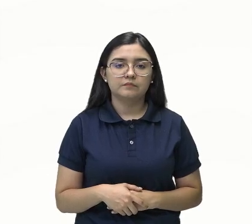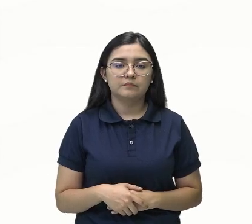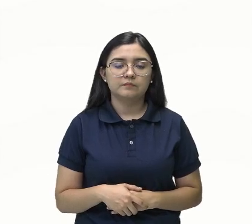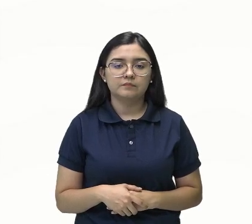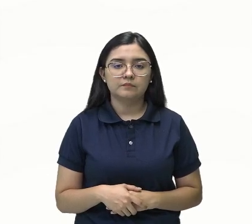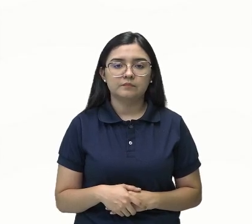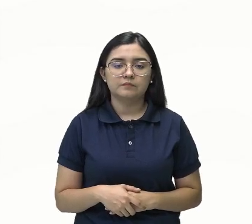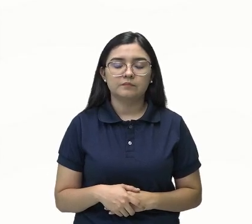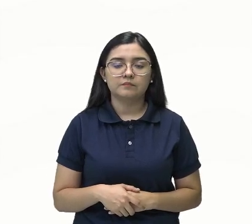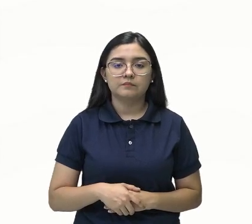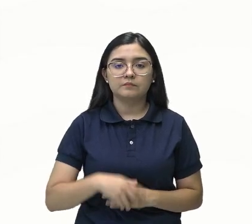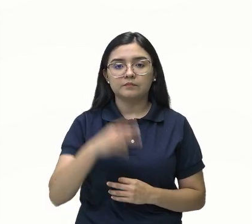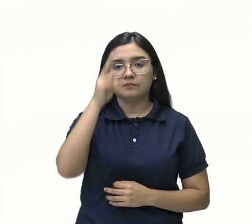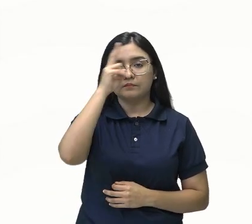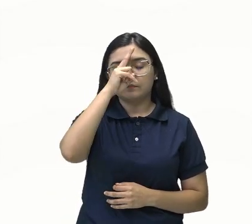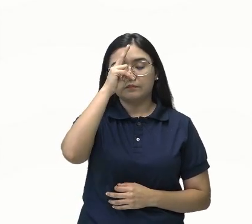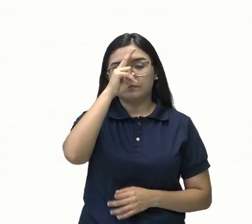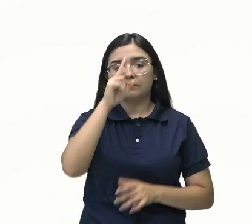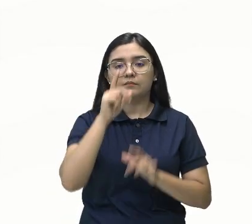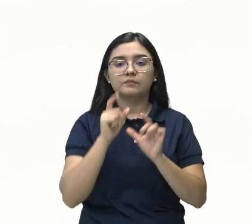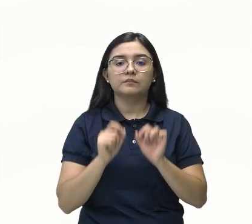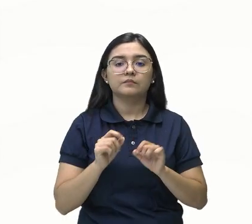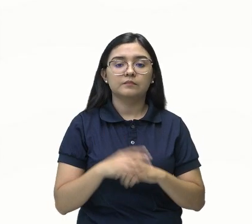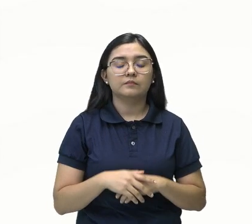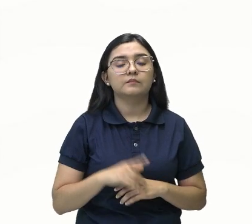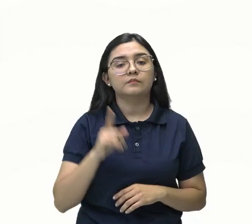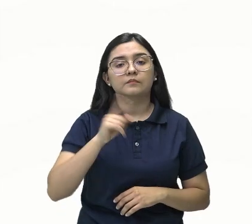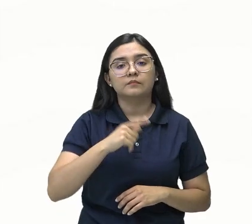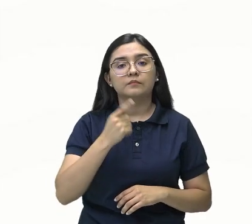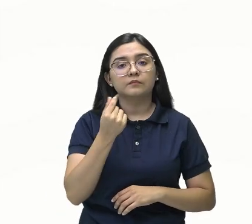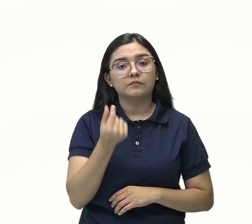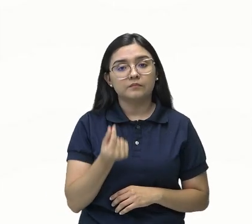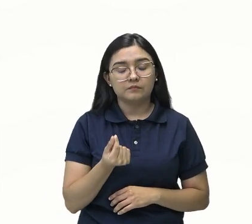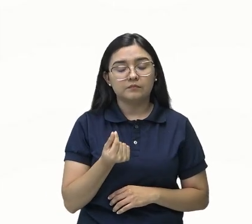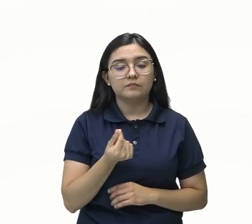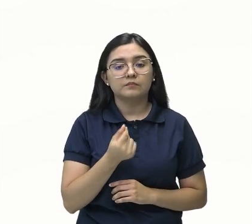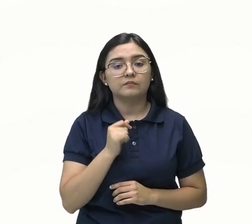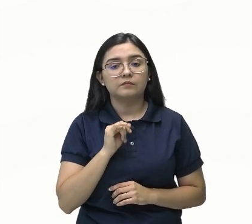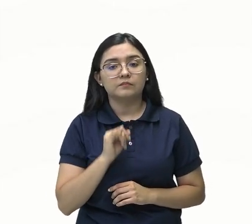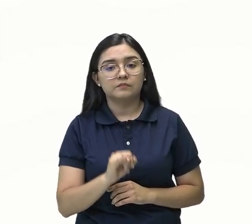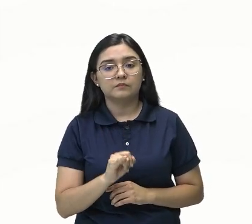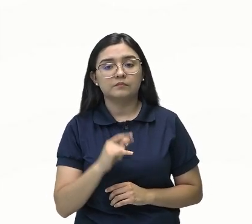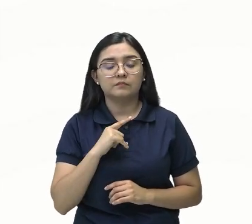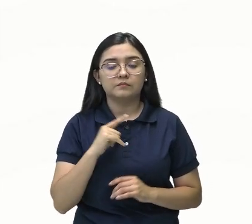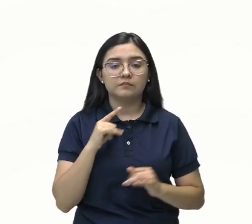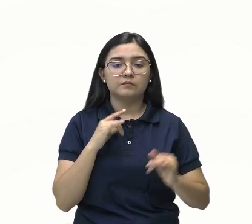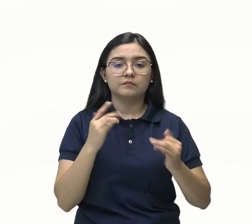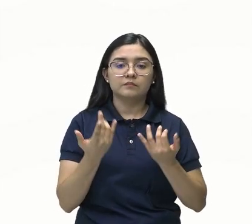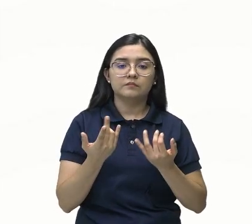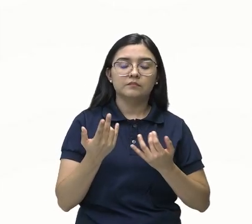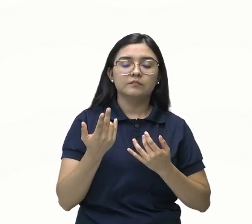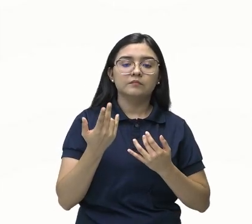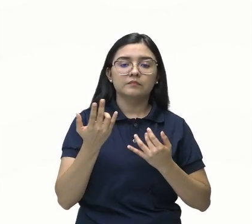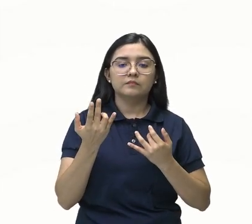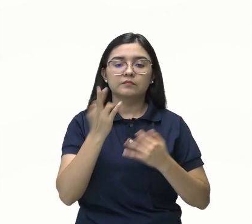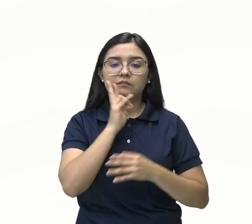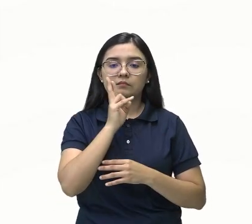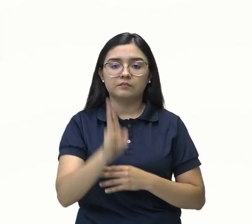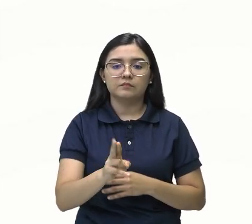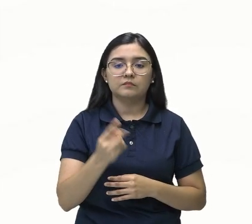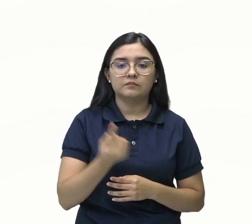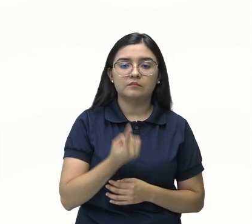Tá bom? Lembrando que você está tratando de dinheiro. Então, se tivesse dado a minha resposta com apenas uma